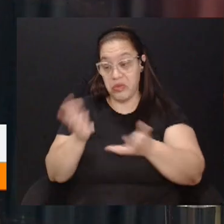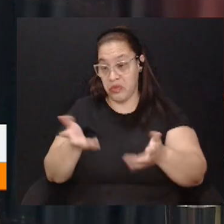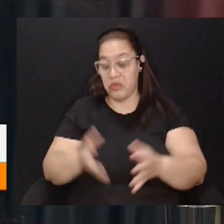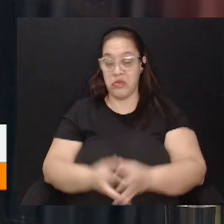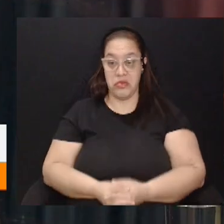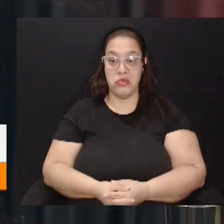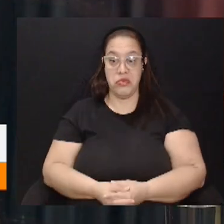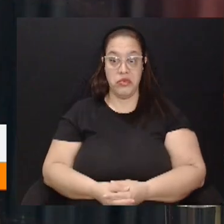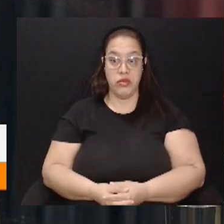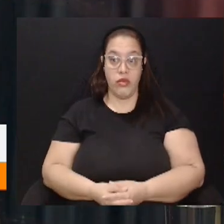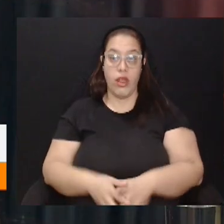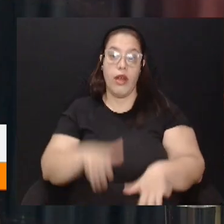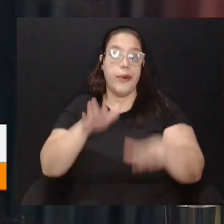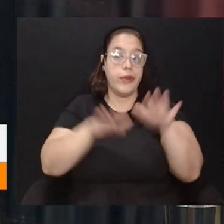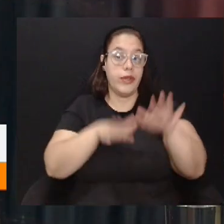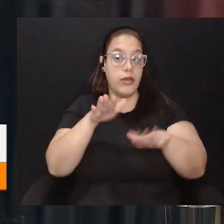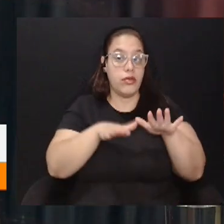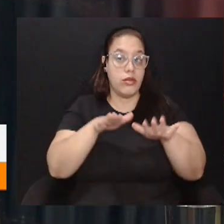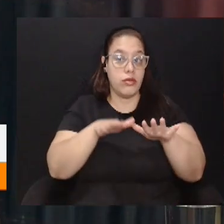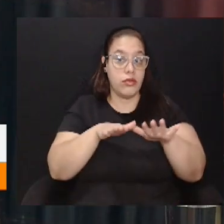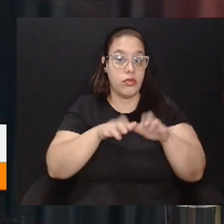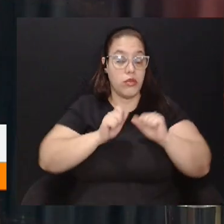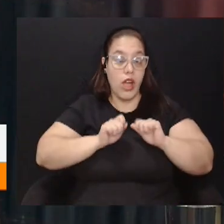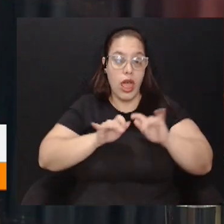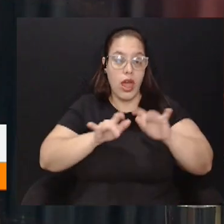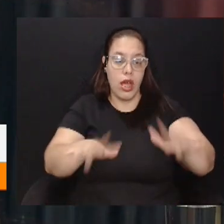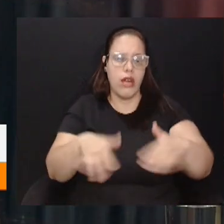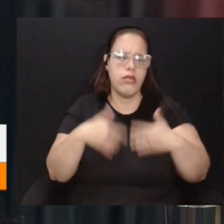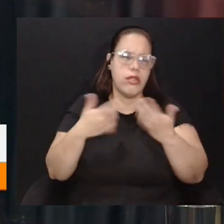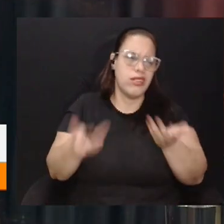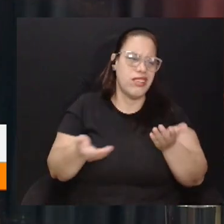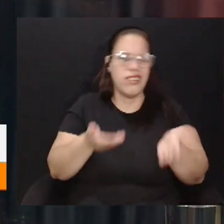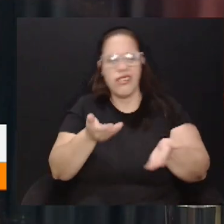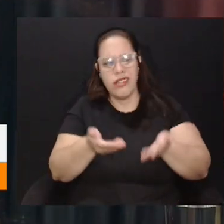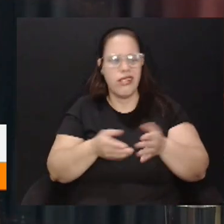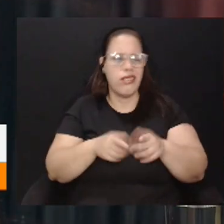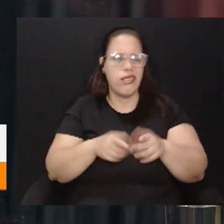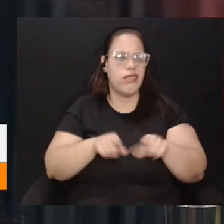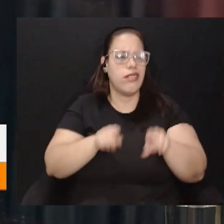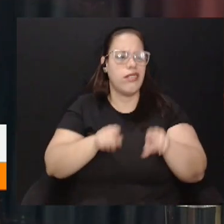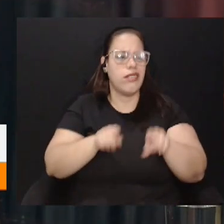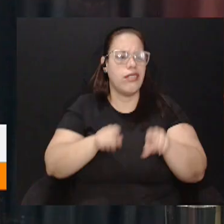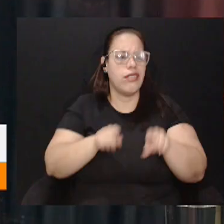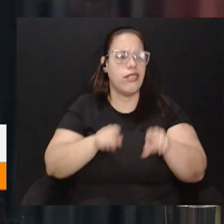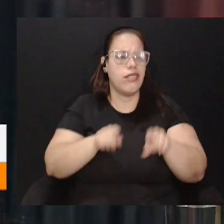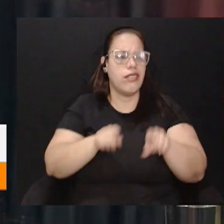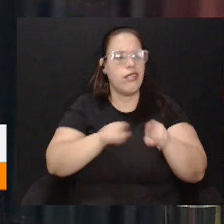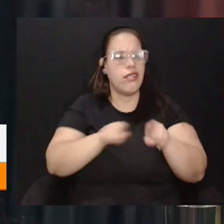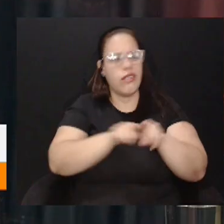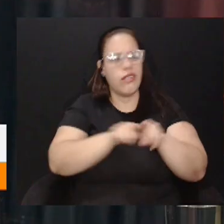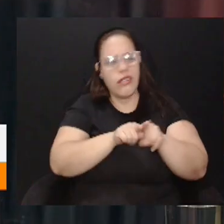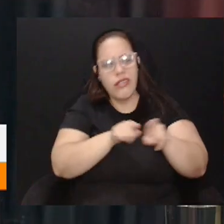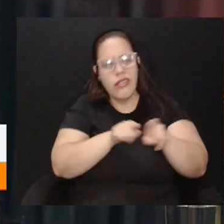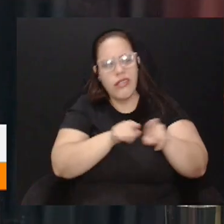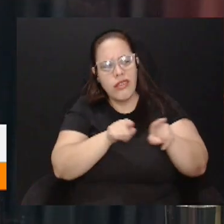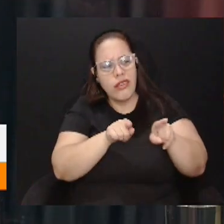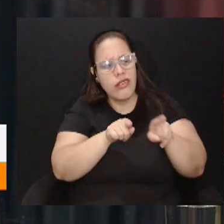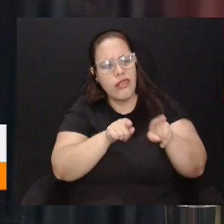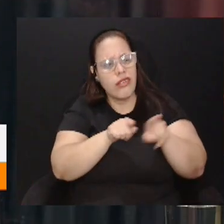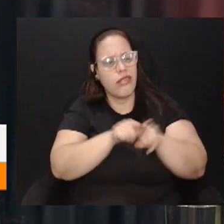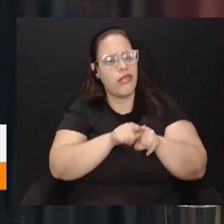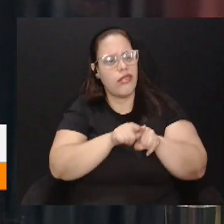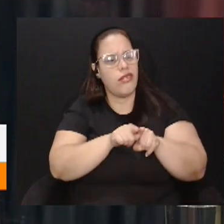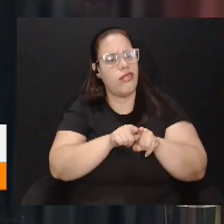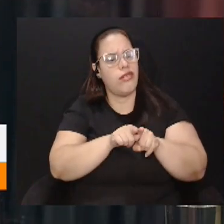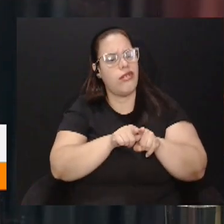da secularização, mas, em função também dessas novidades que vão acompanhando